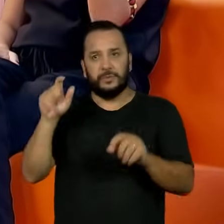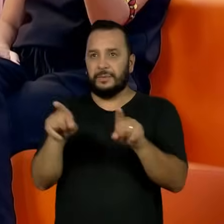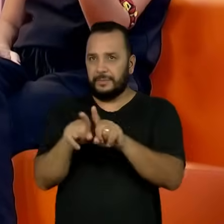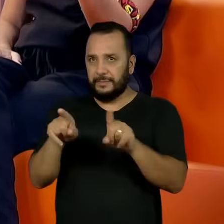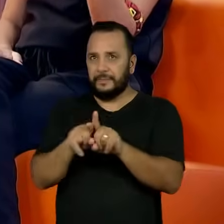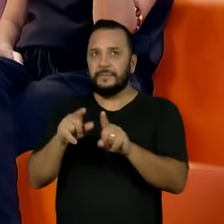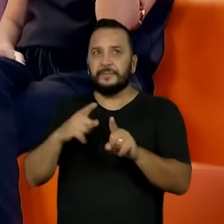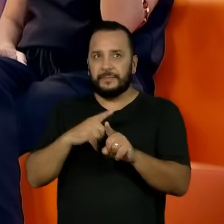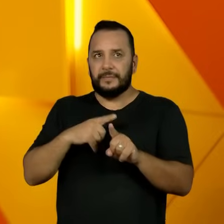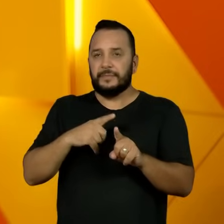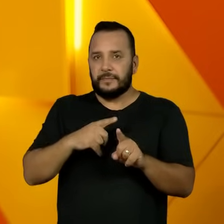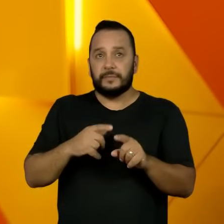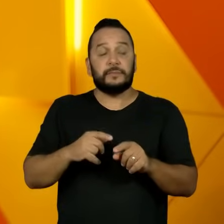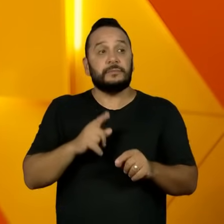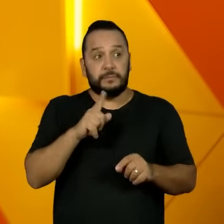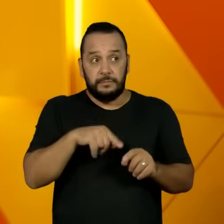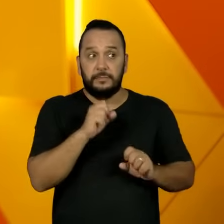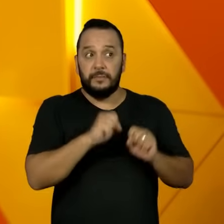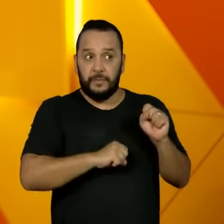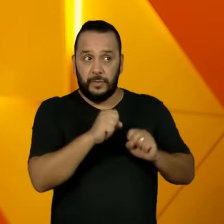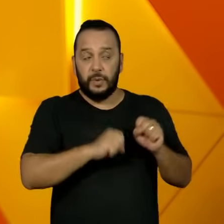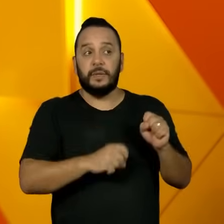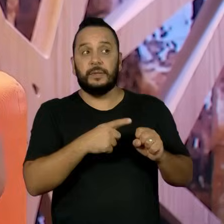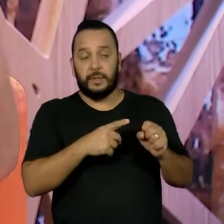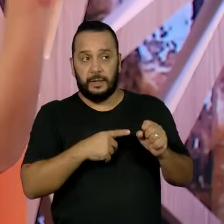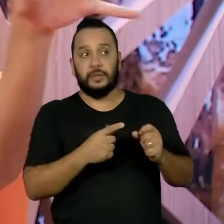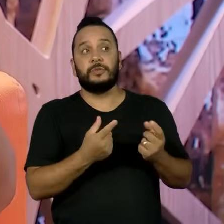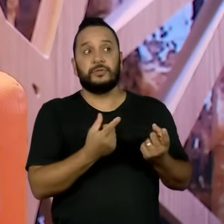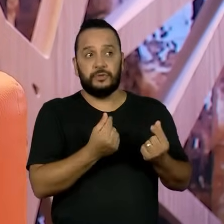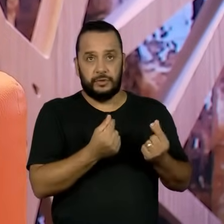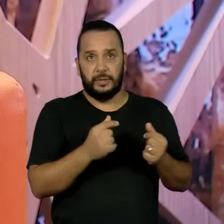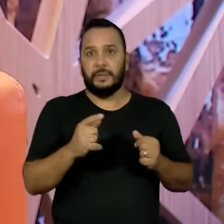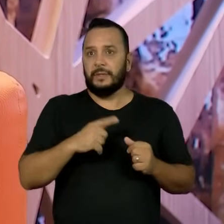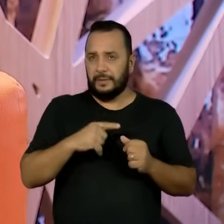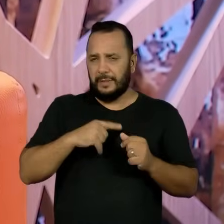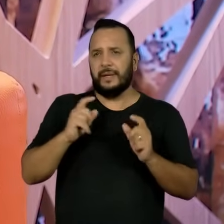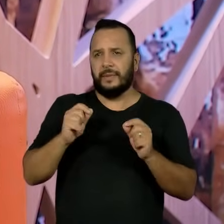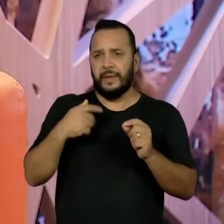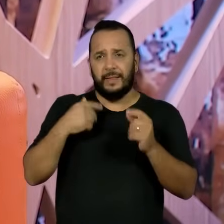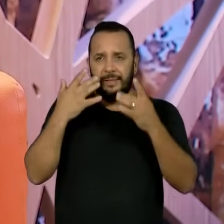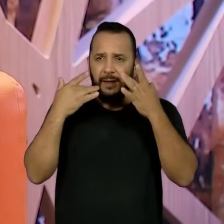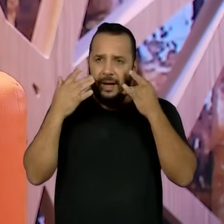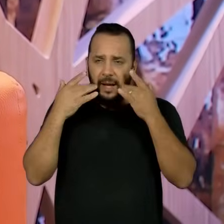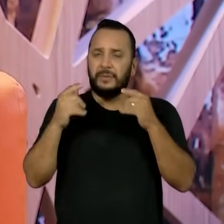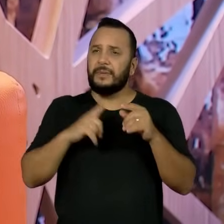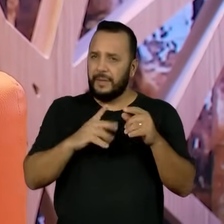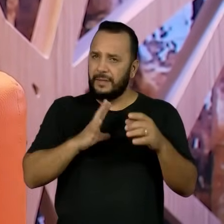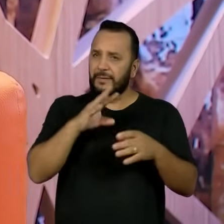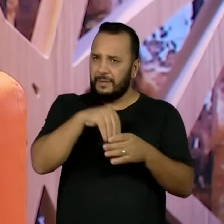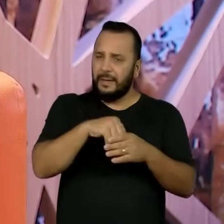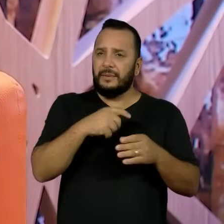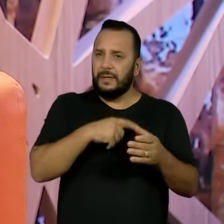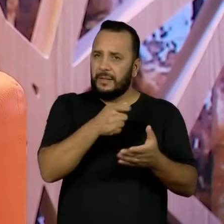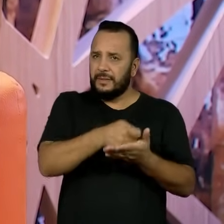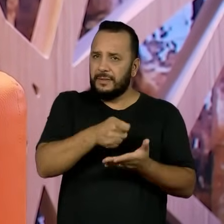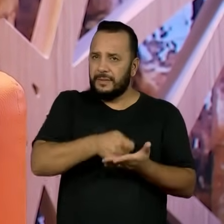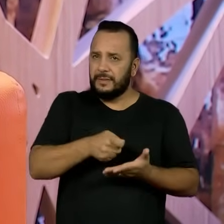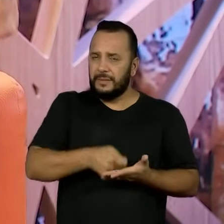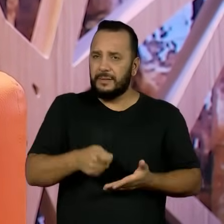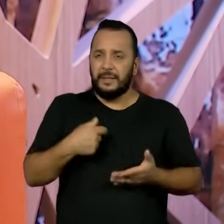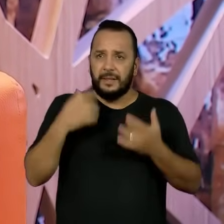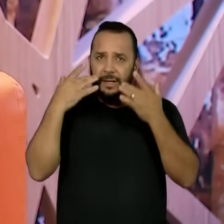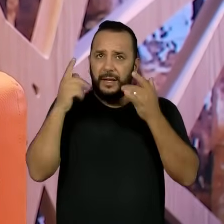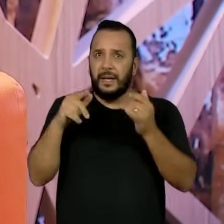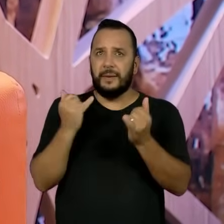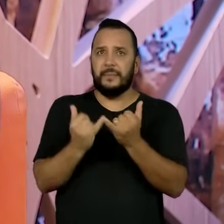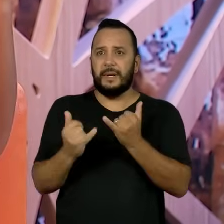tem roteiro. É uma indústria que gera muito dinheiro, inclusive. Exatamente. Você tem dramaturgia, você tem também roteiristas. Então, assim, eram coisas